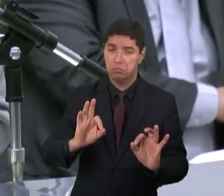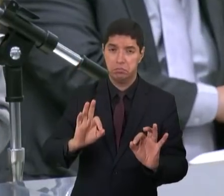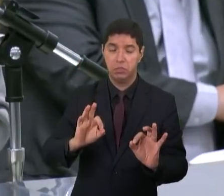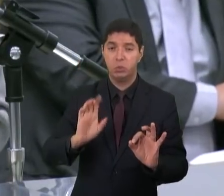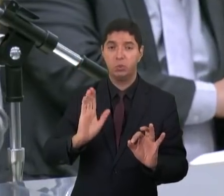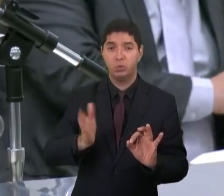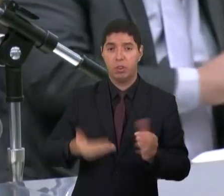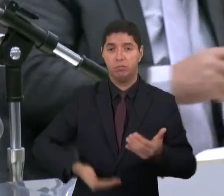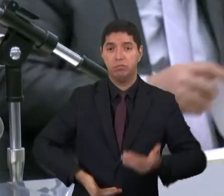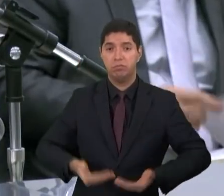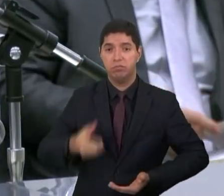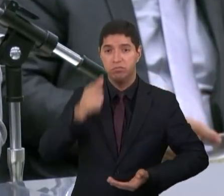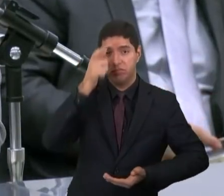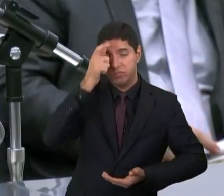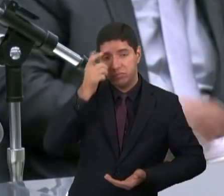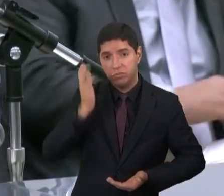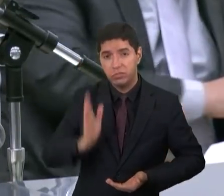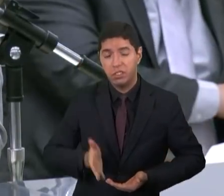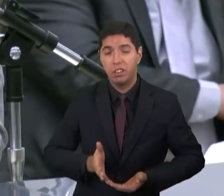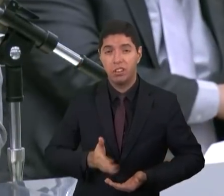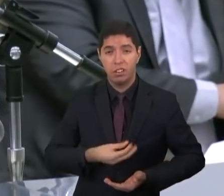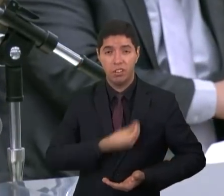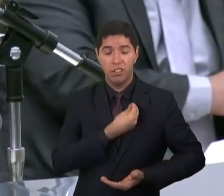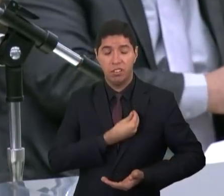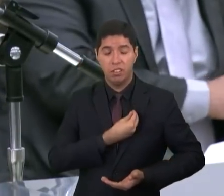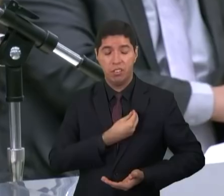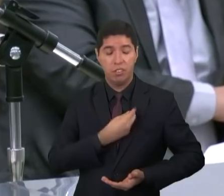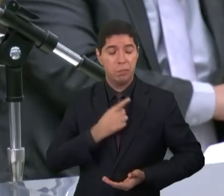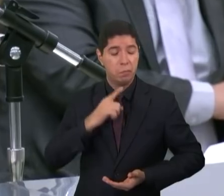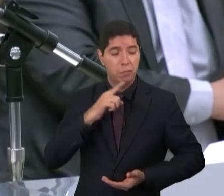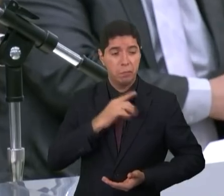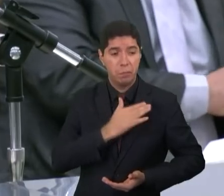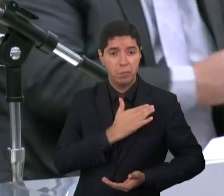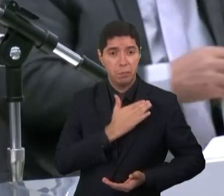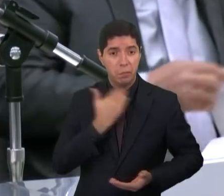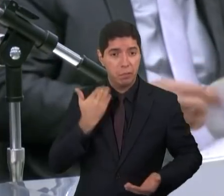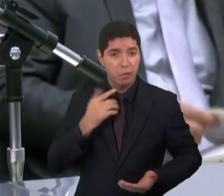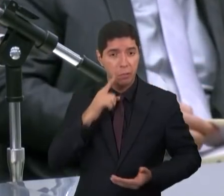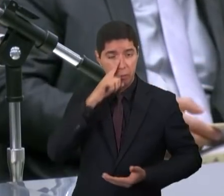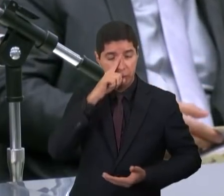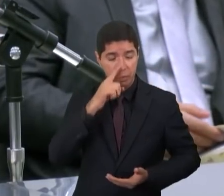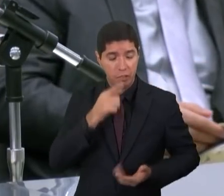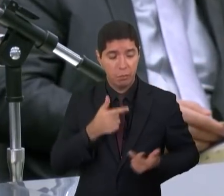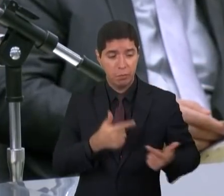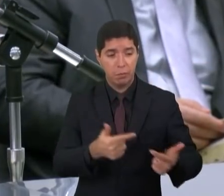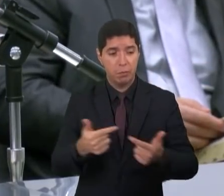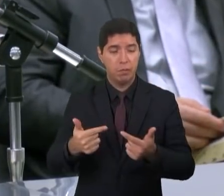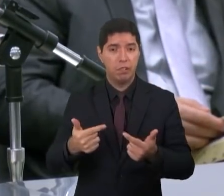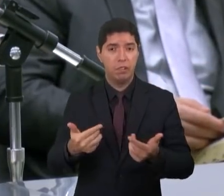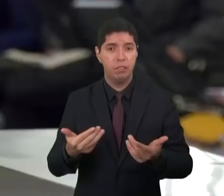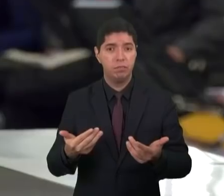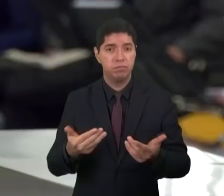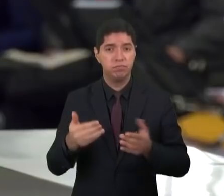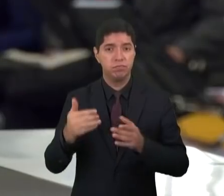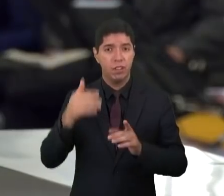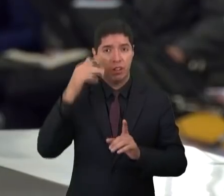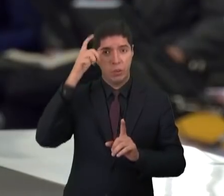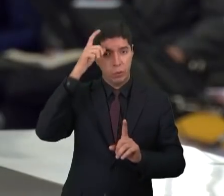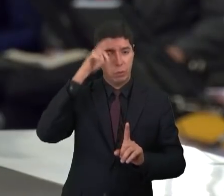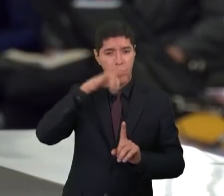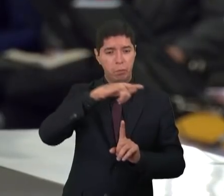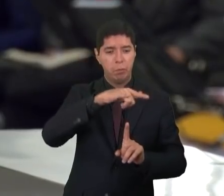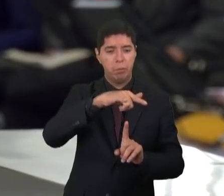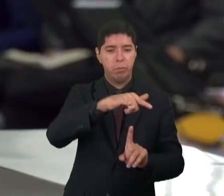dele, já está vivendo de acordo com o querer dele, sendo guiado e dirigido